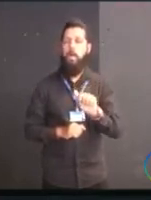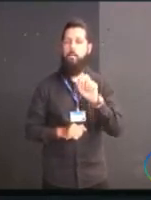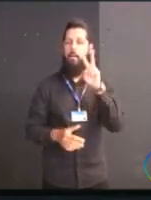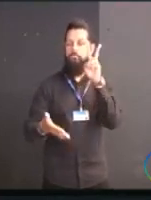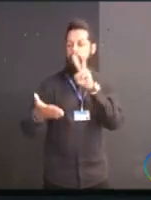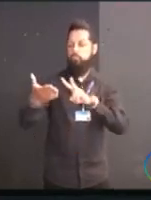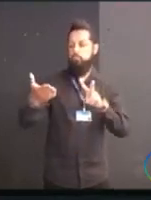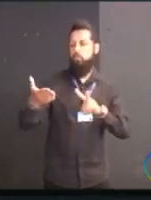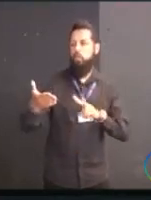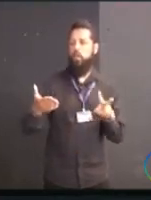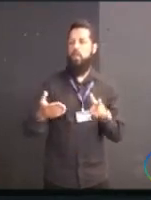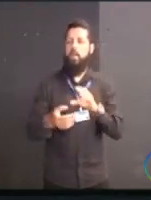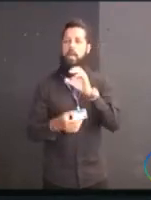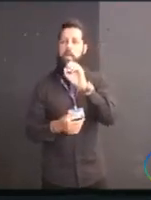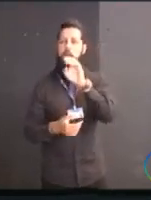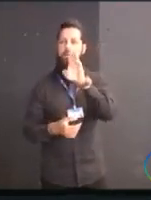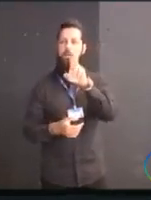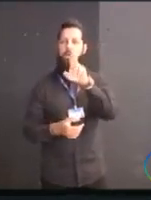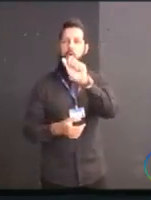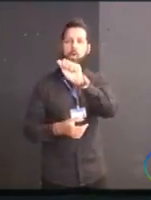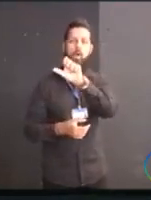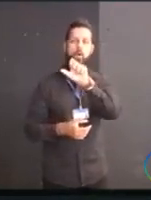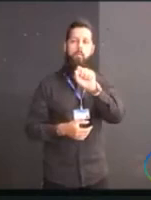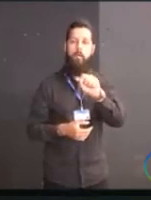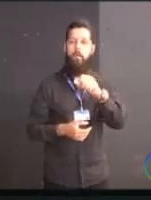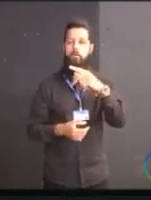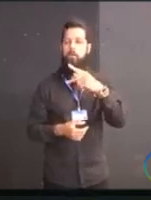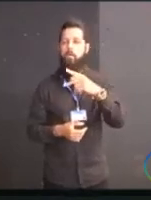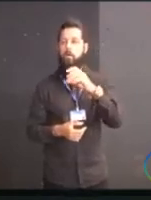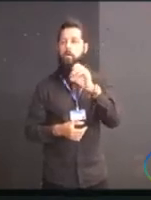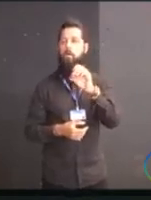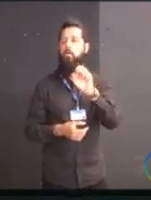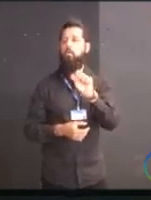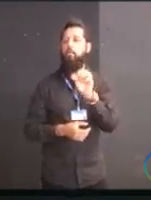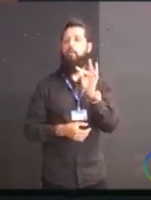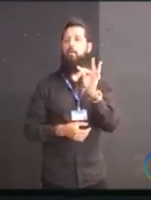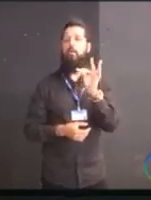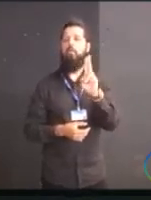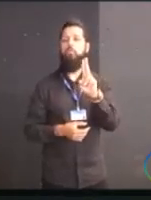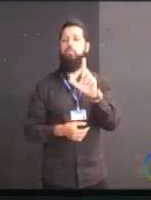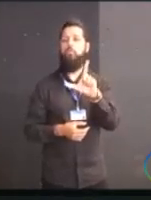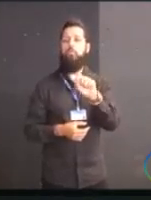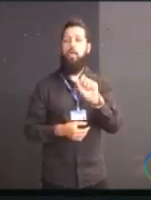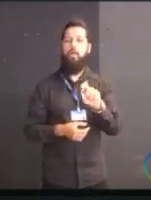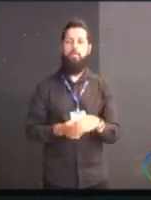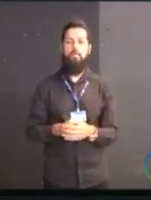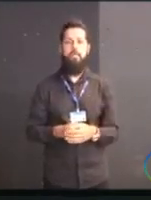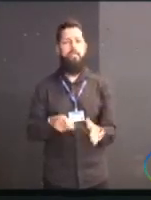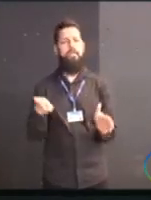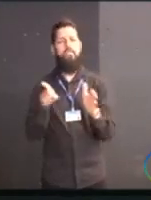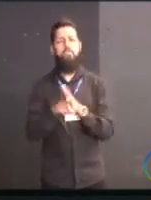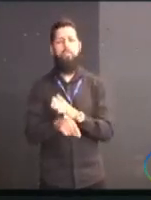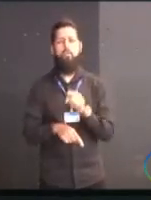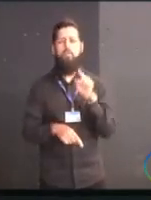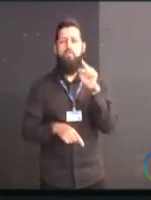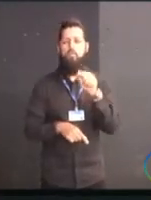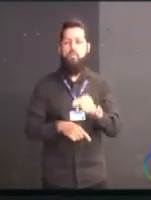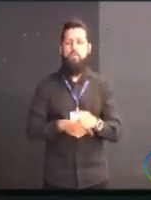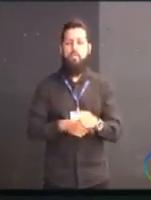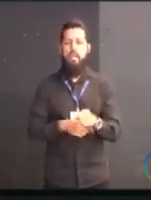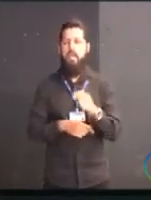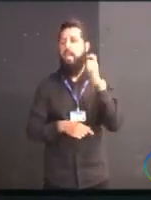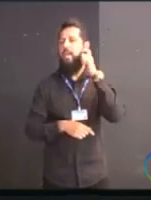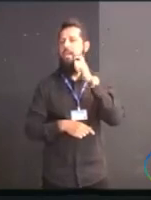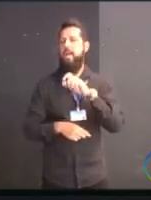lendo aquele trecho que Kardec escreve sobre sua volta. Você é Allan Kardec reencarnado? E o